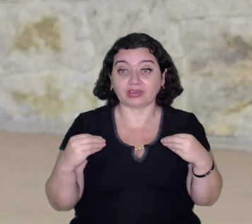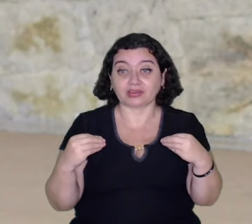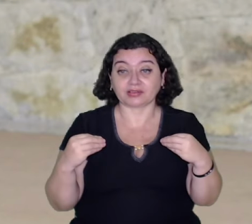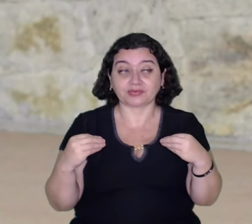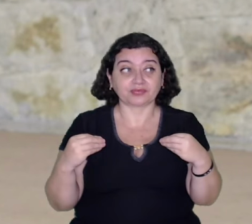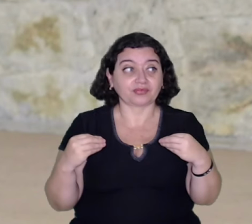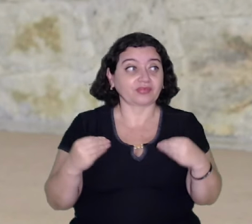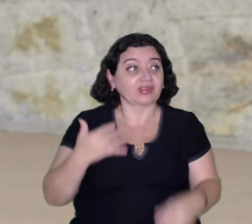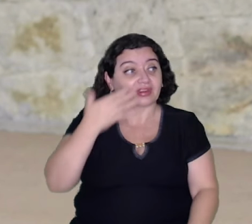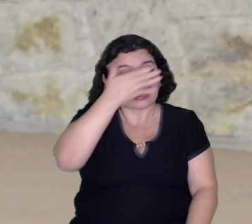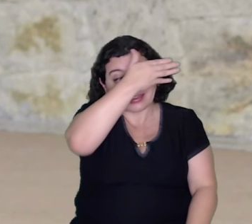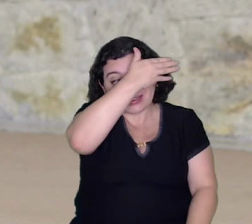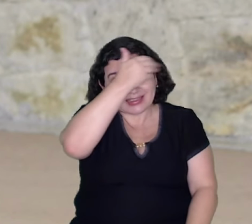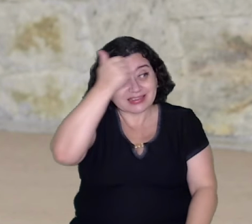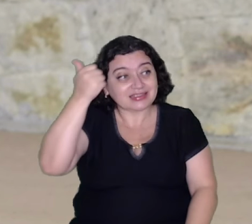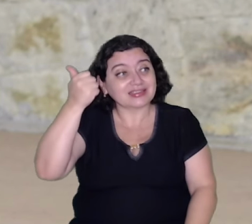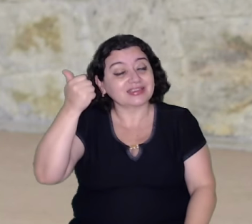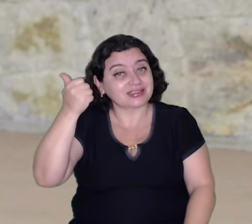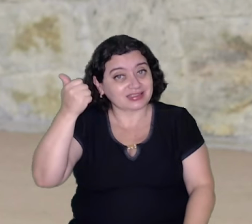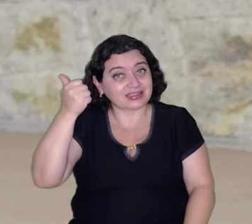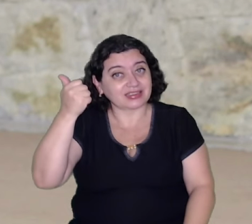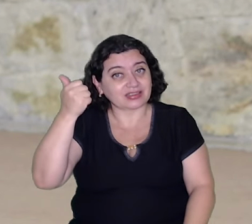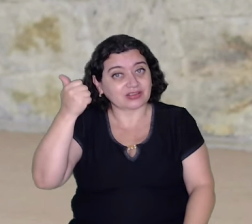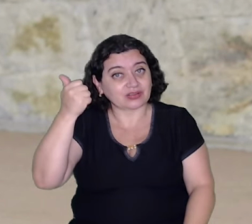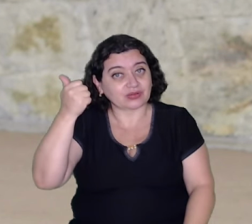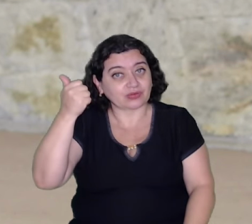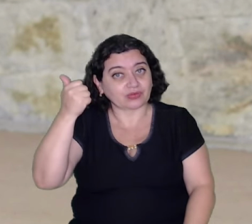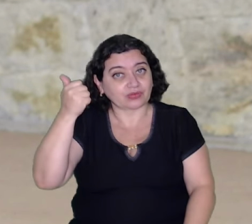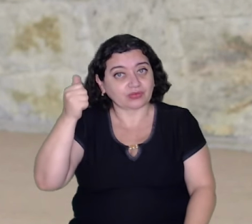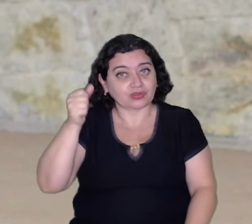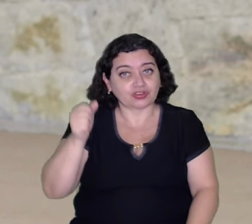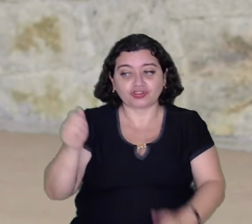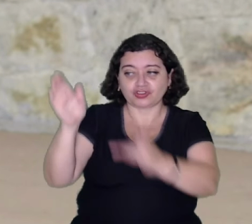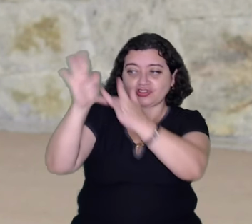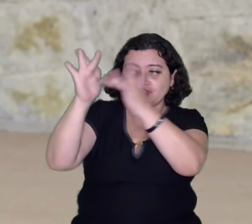eles se esqueceram daquele que os curou.